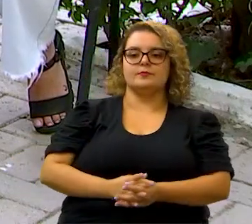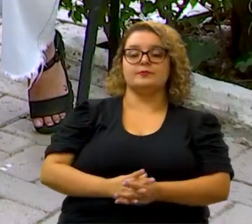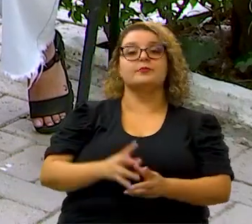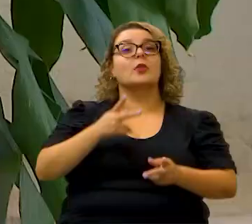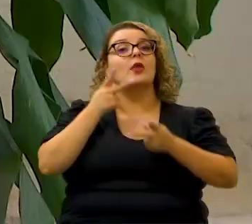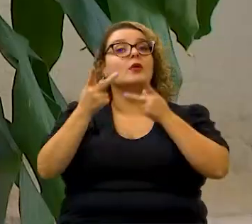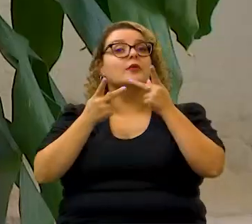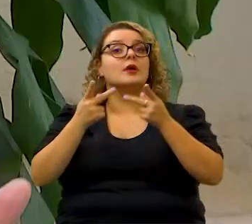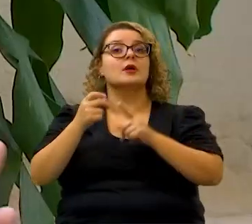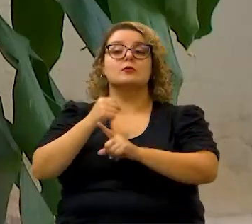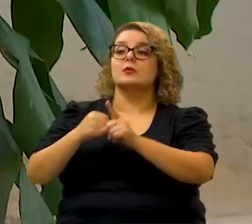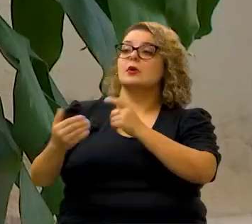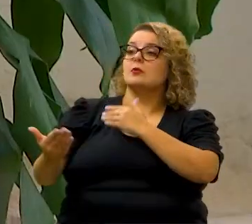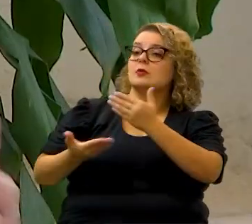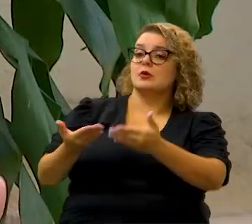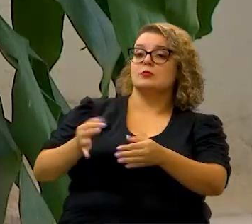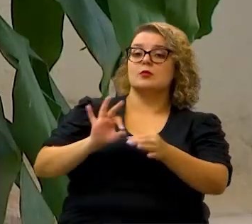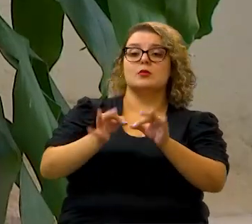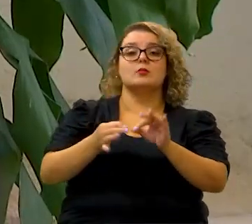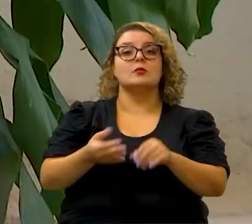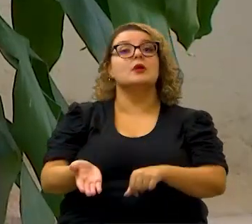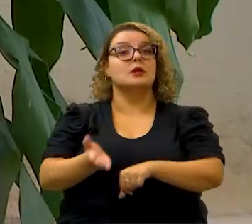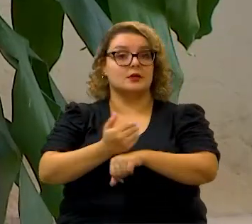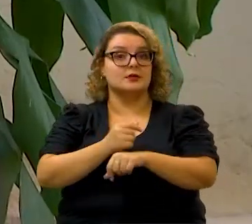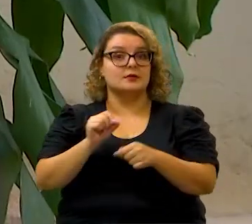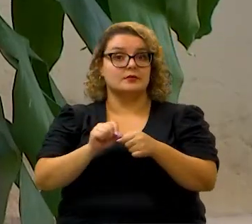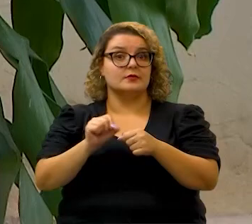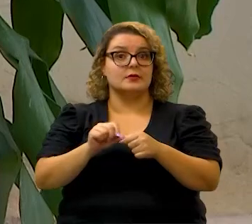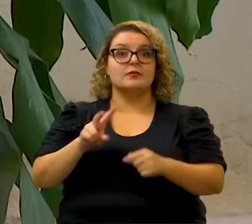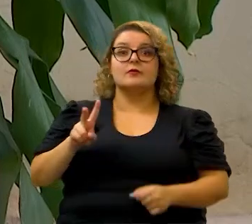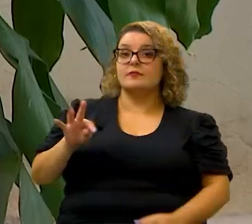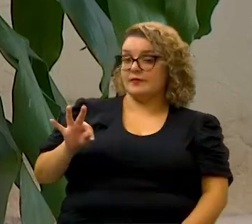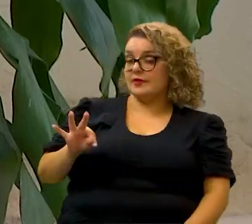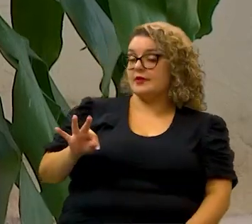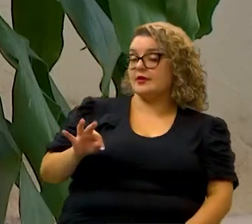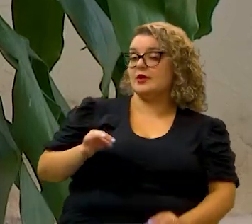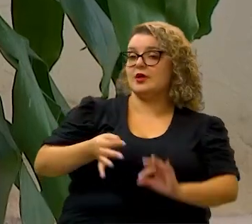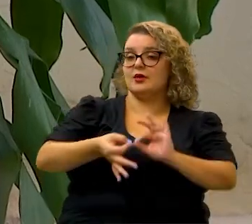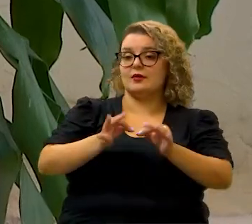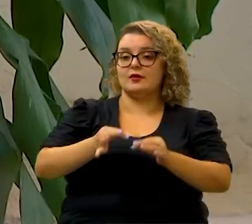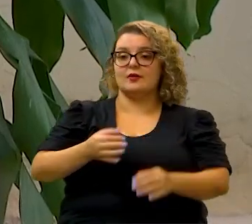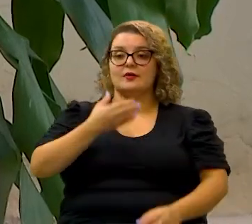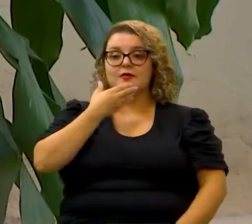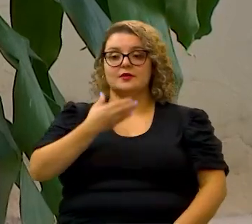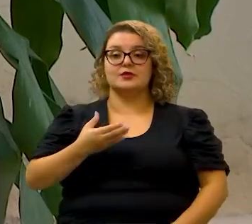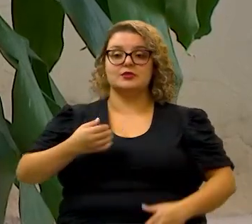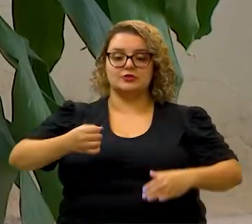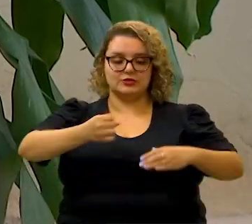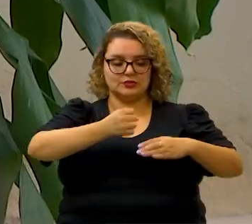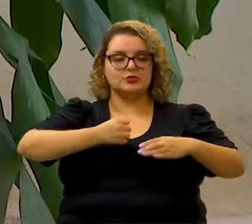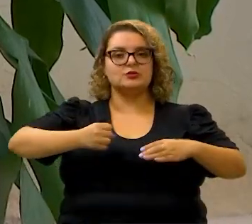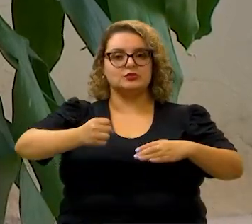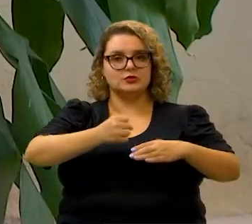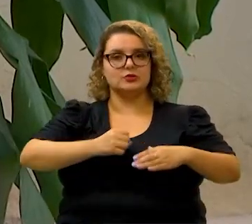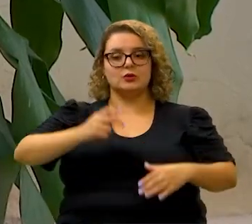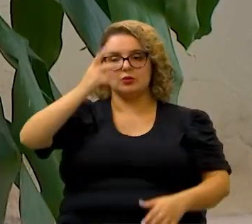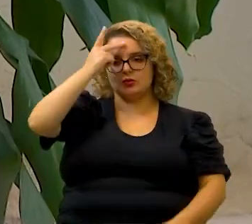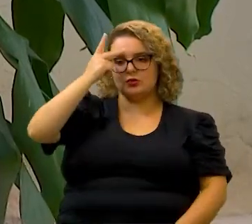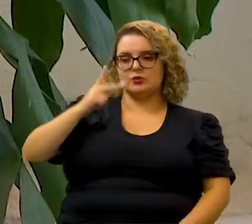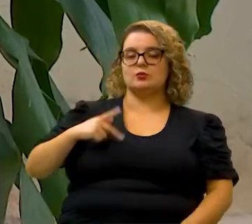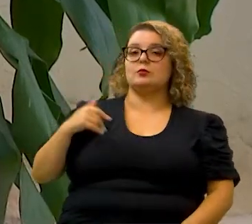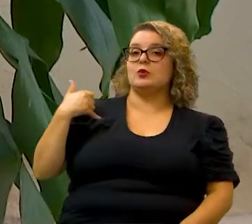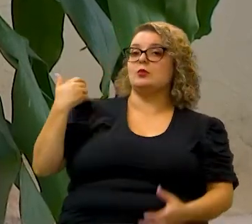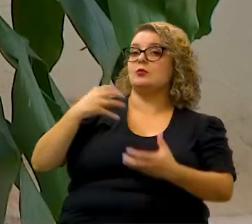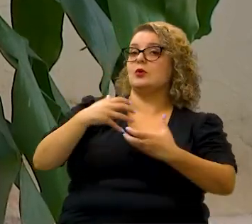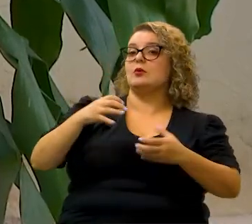né? E falando em socialização e oficina, mais cedo a gente fez um VT sobre a oficina natalina de culinária,